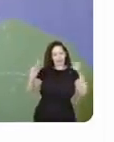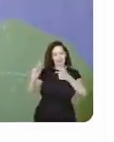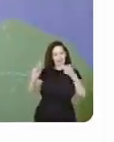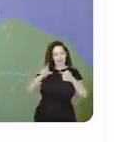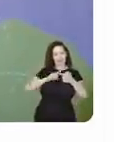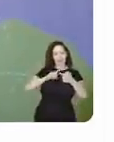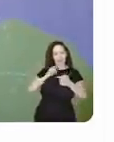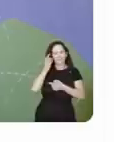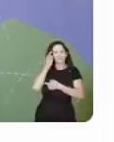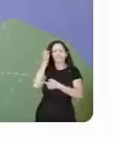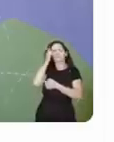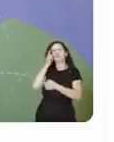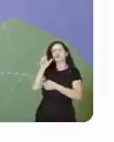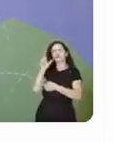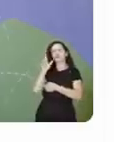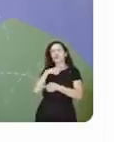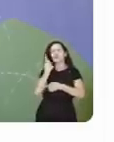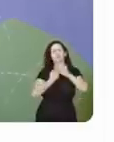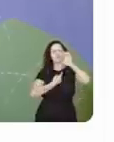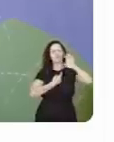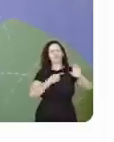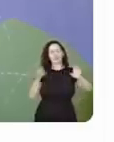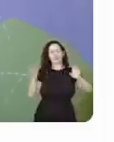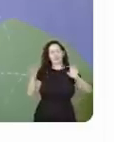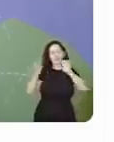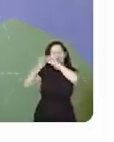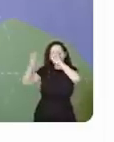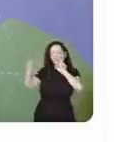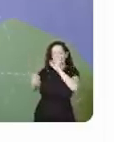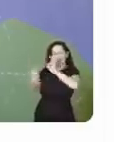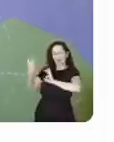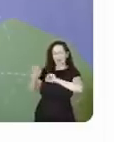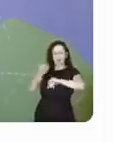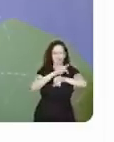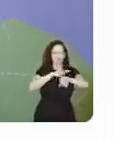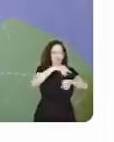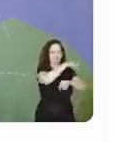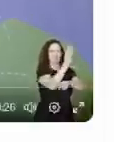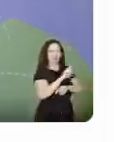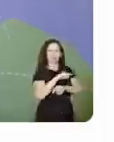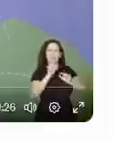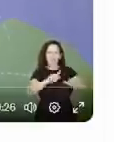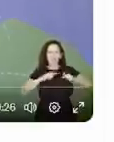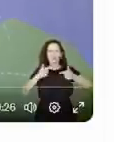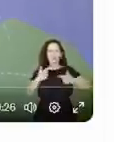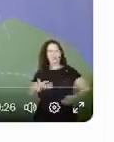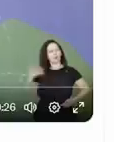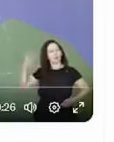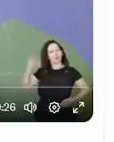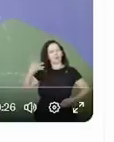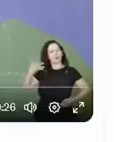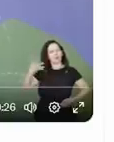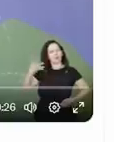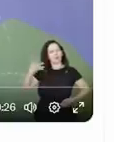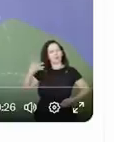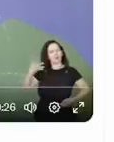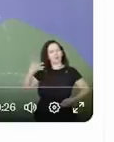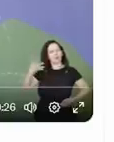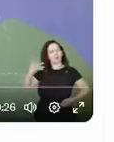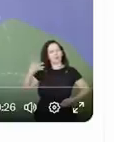fascista aqui no Brasil nós enfrentamos o discurso do costume o discurso da família